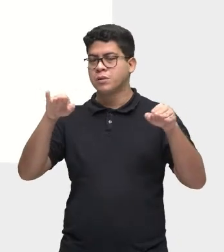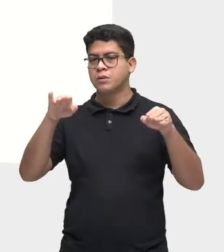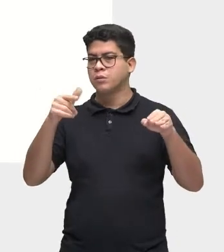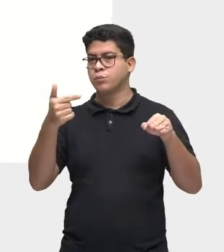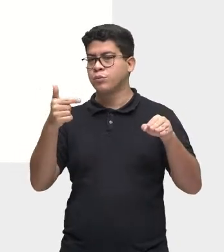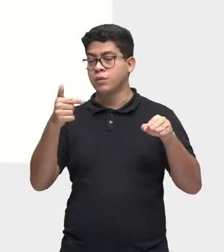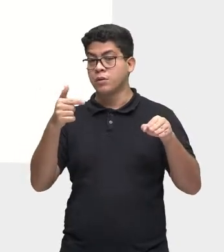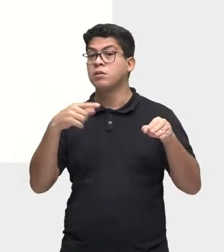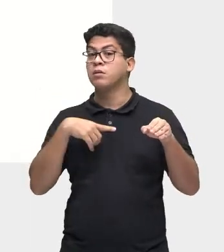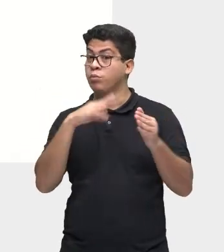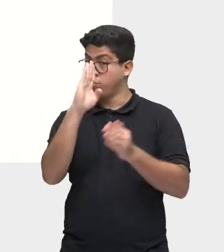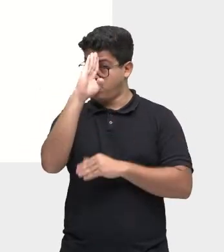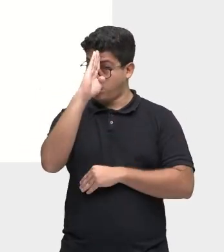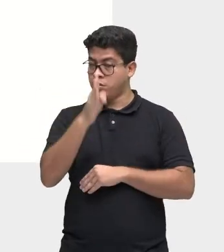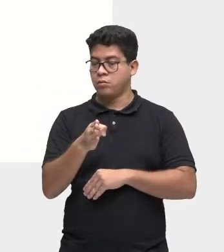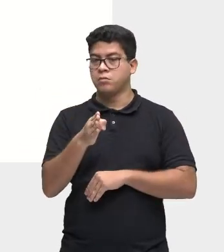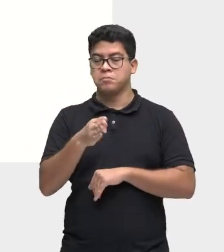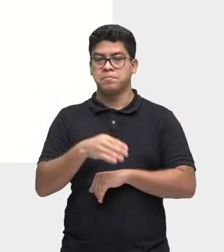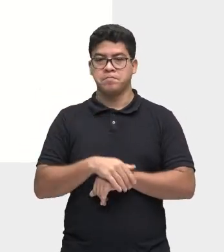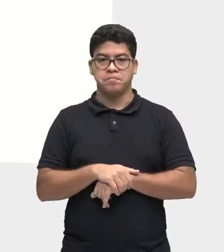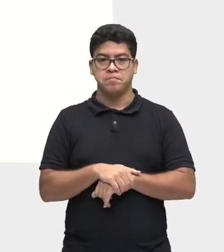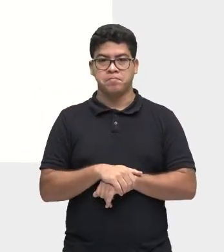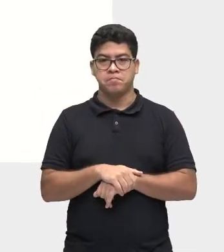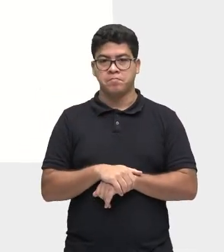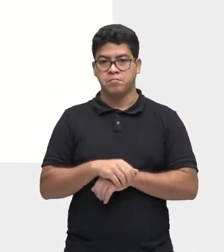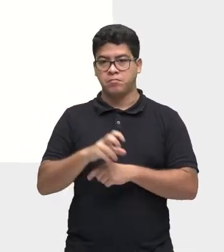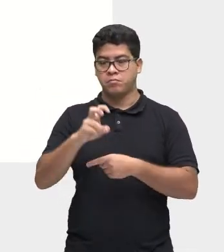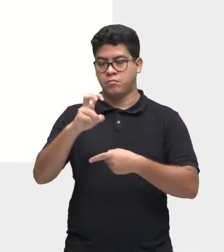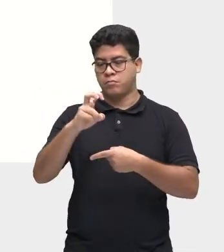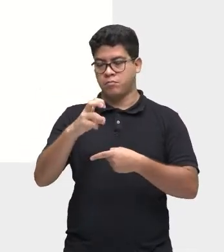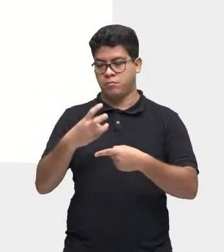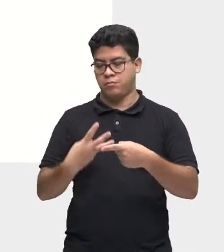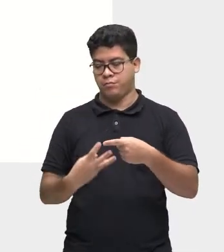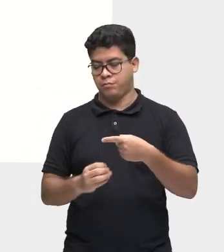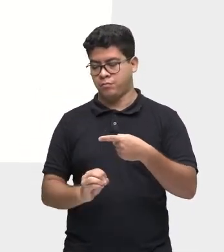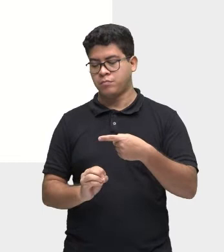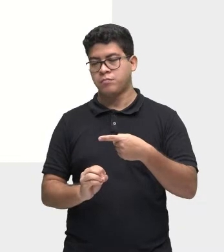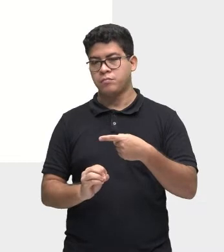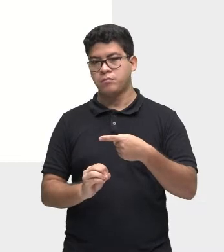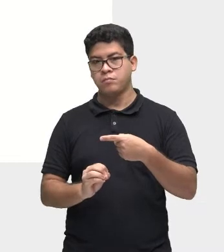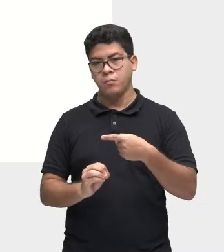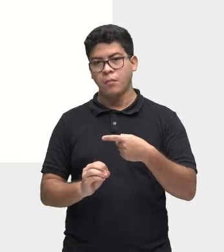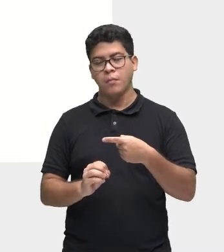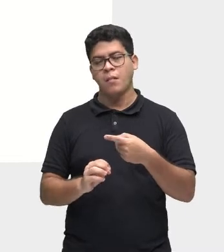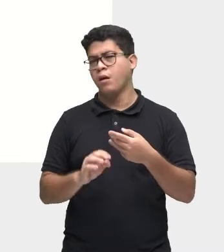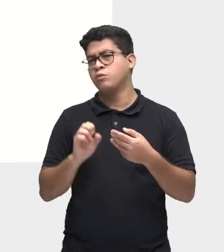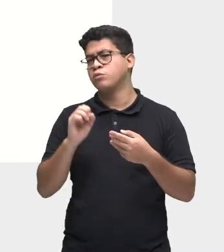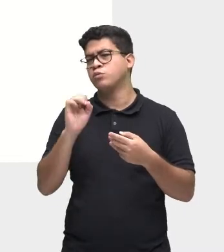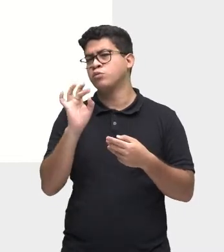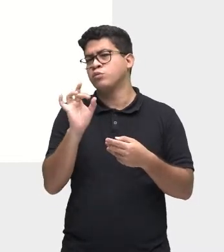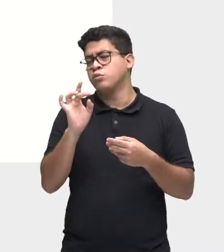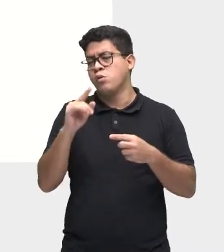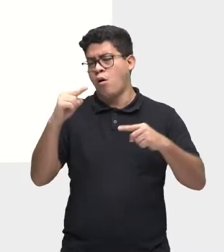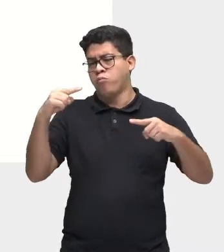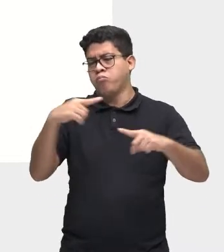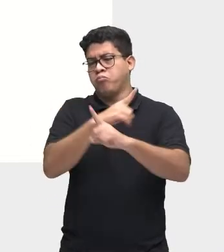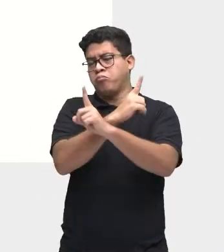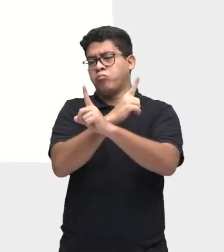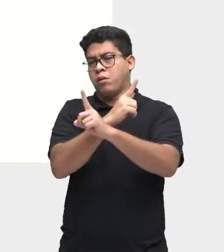põe direto aqui, 5 sobre 30. E agora a gente só faz resolver esse